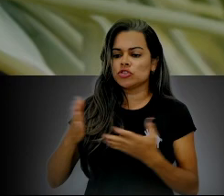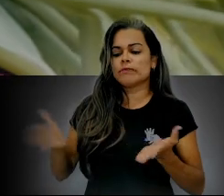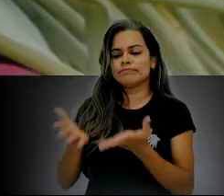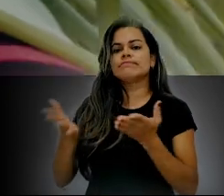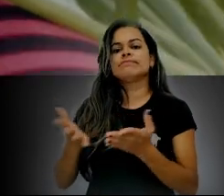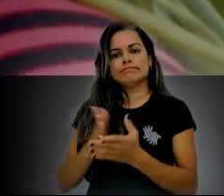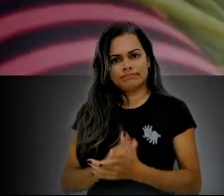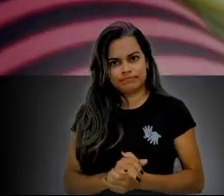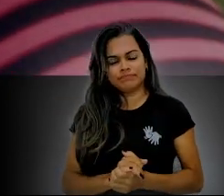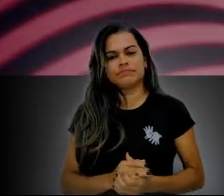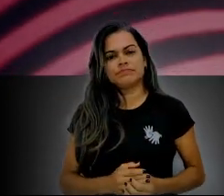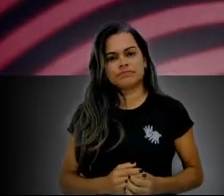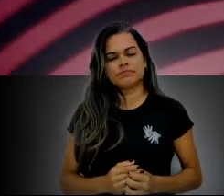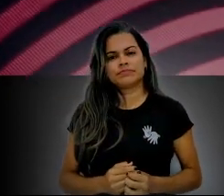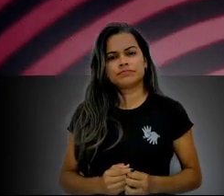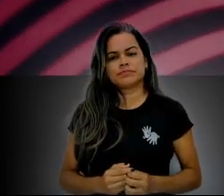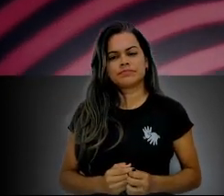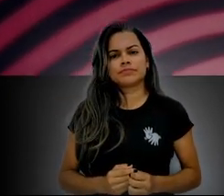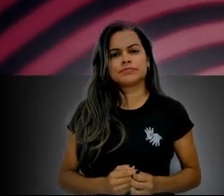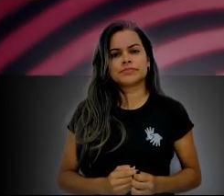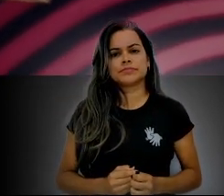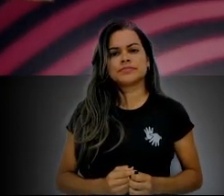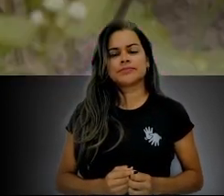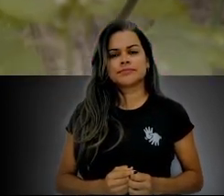a gente atua mais diretamente